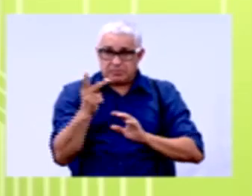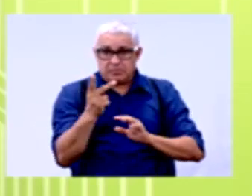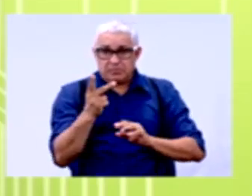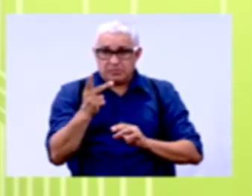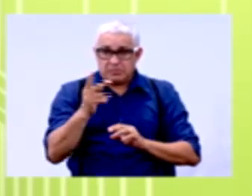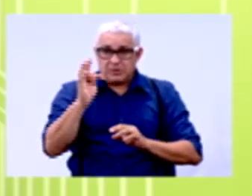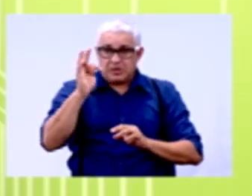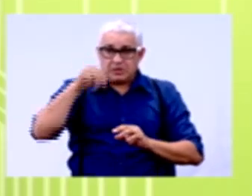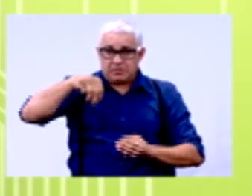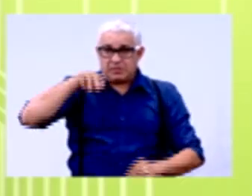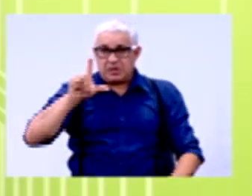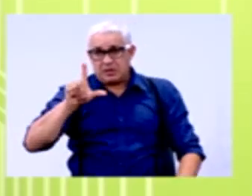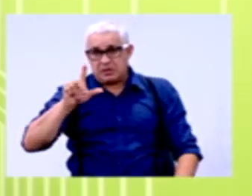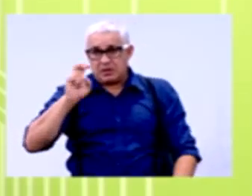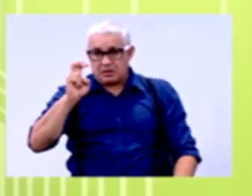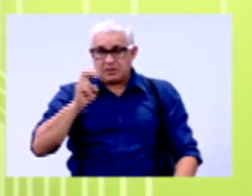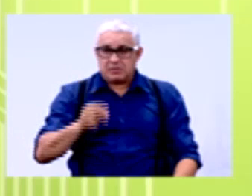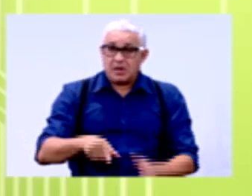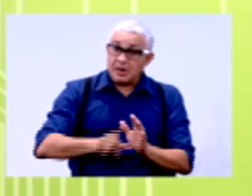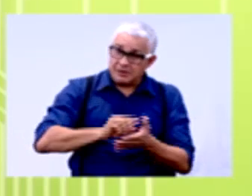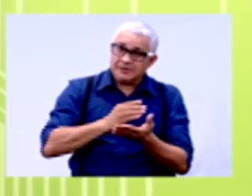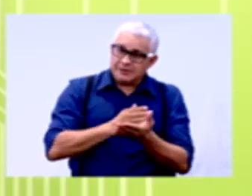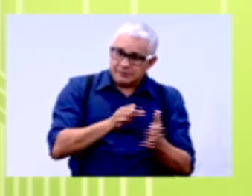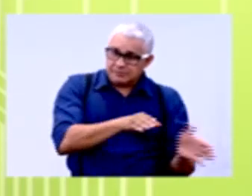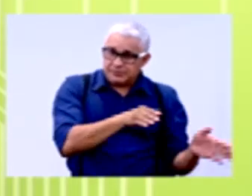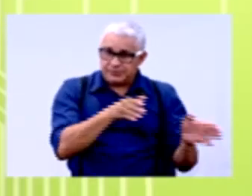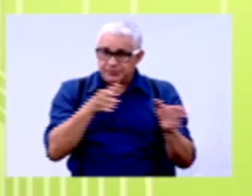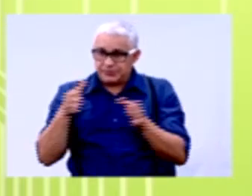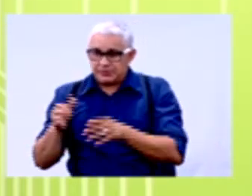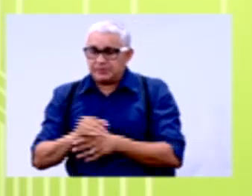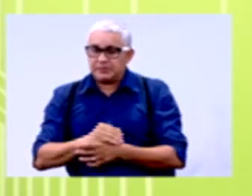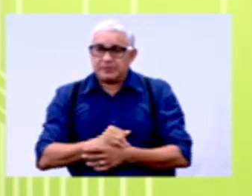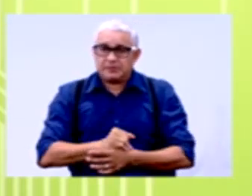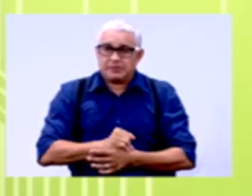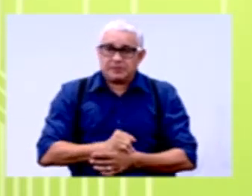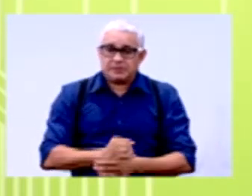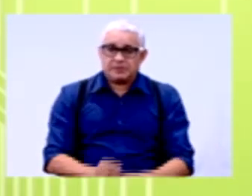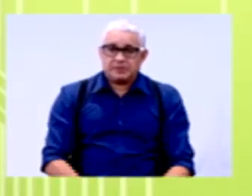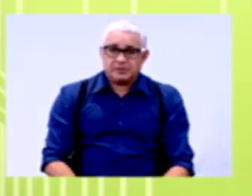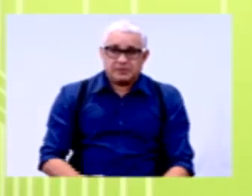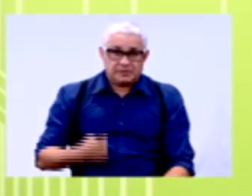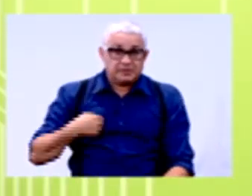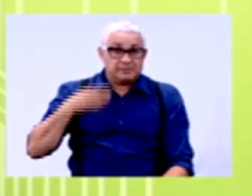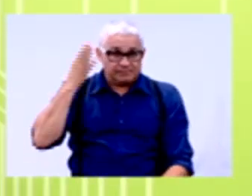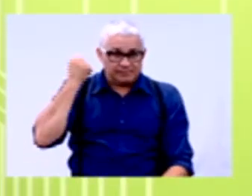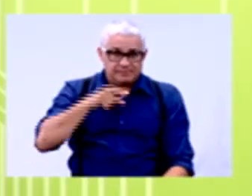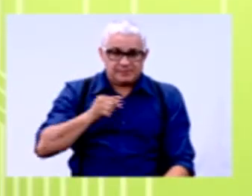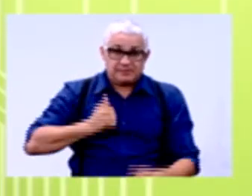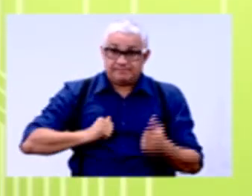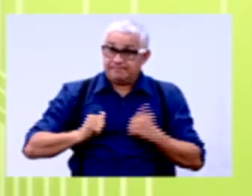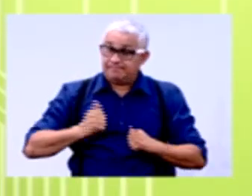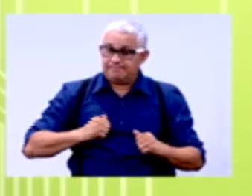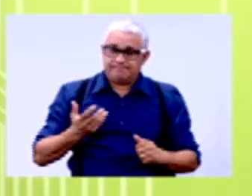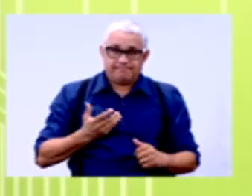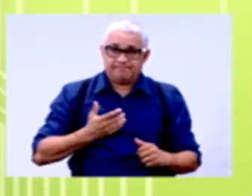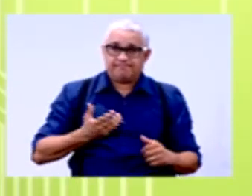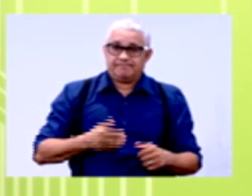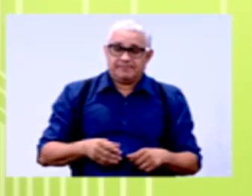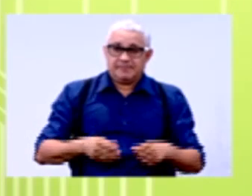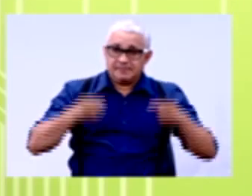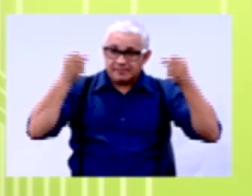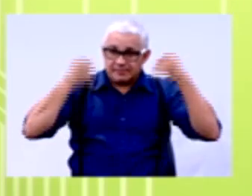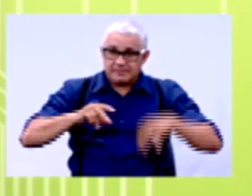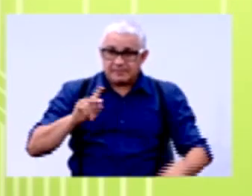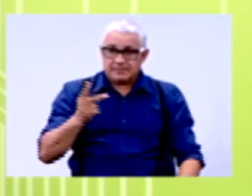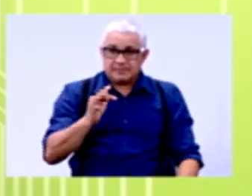Antes da gente continuar aí, falar um pouquinho sobre HTML5, sei que vocês estão ansiosos para a gente começar a falar de HTML5,